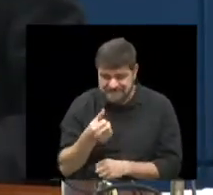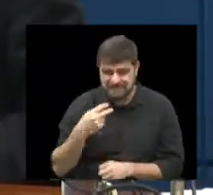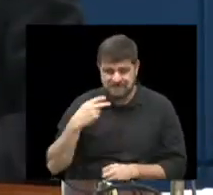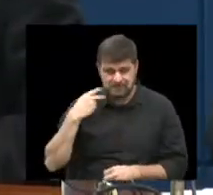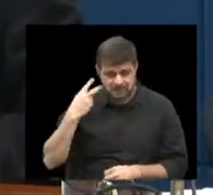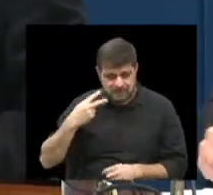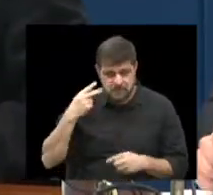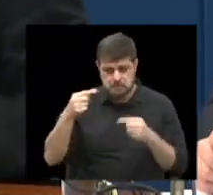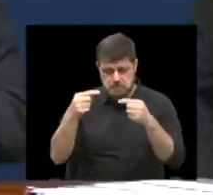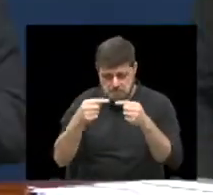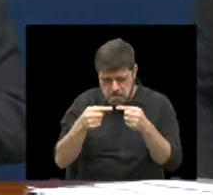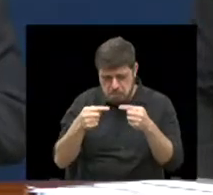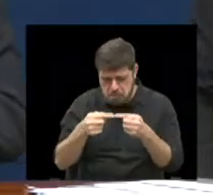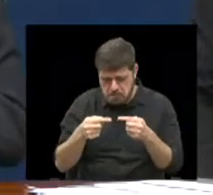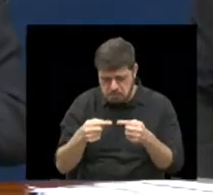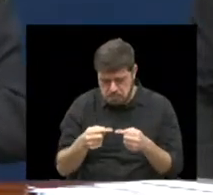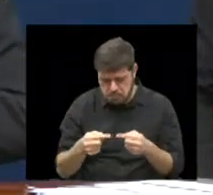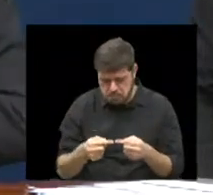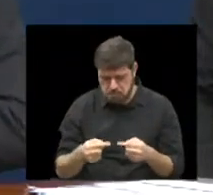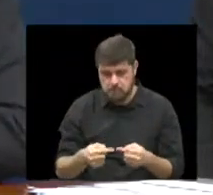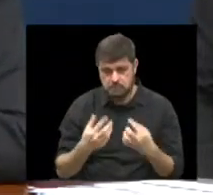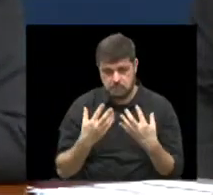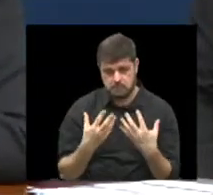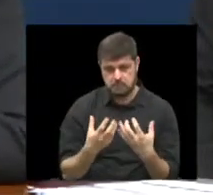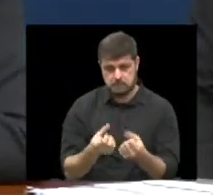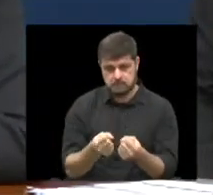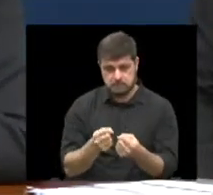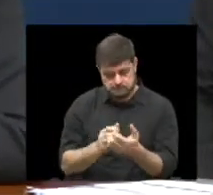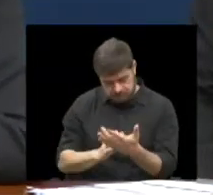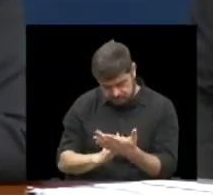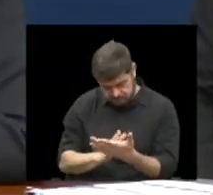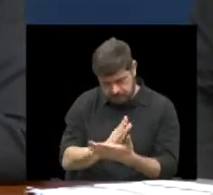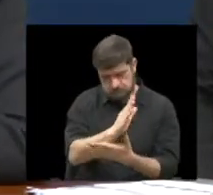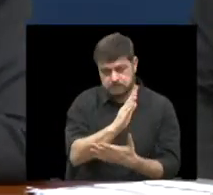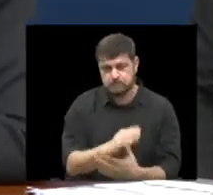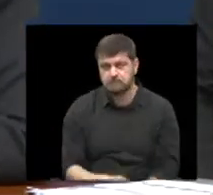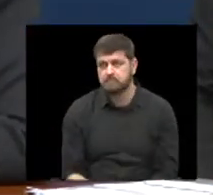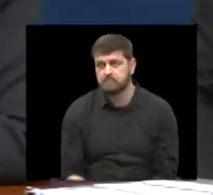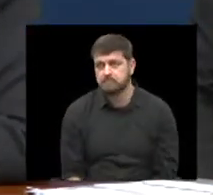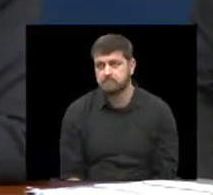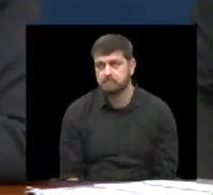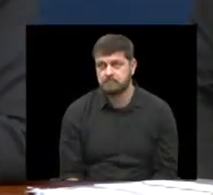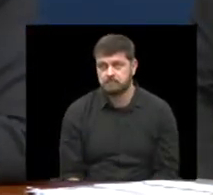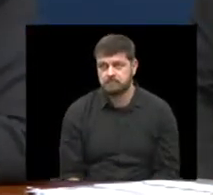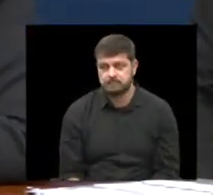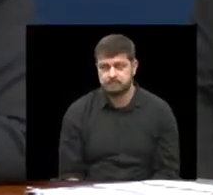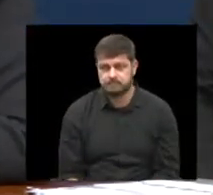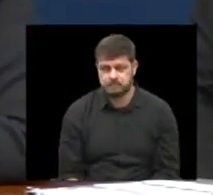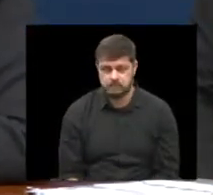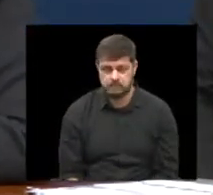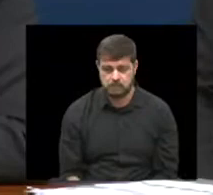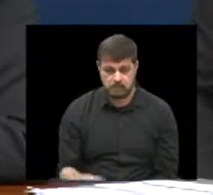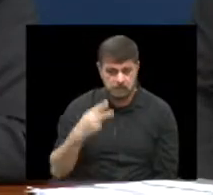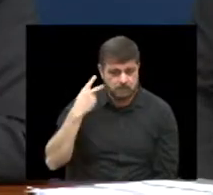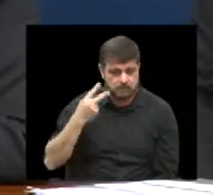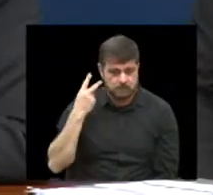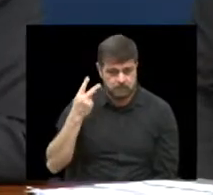26 votos favoráveis. Com 26 votos favoráveis, a matéria está aprovada. Pela ordem, vereador